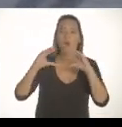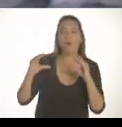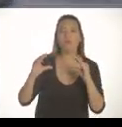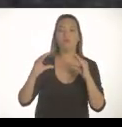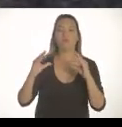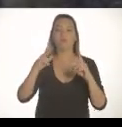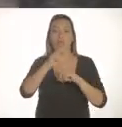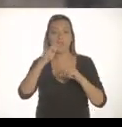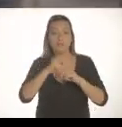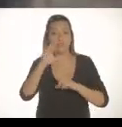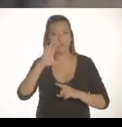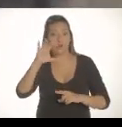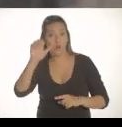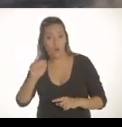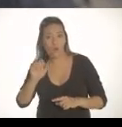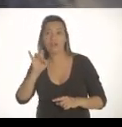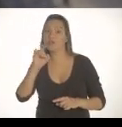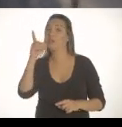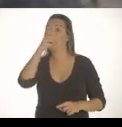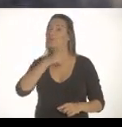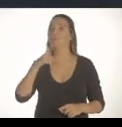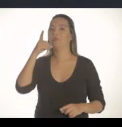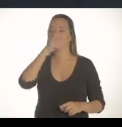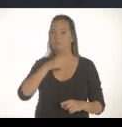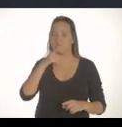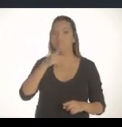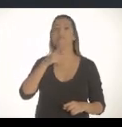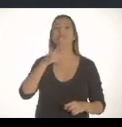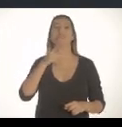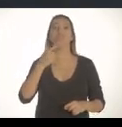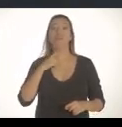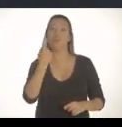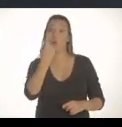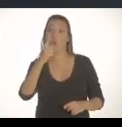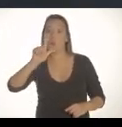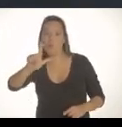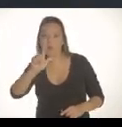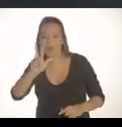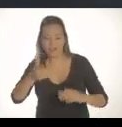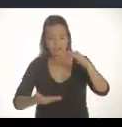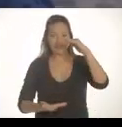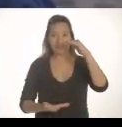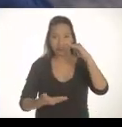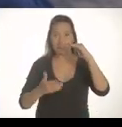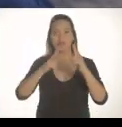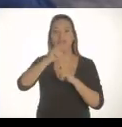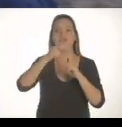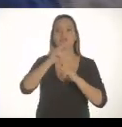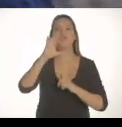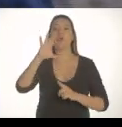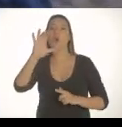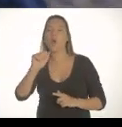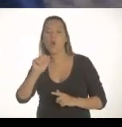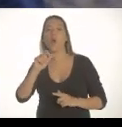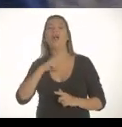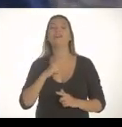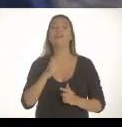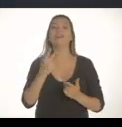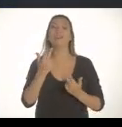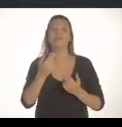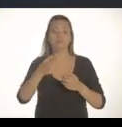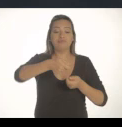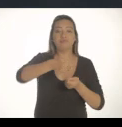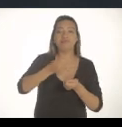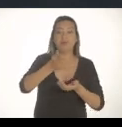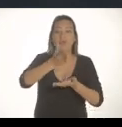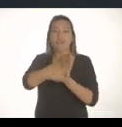da gente, não tinha conforto, não tinha luxo. Só tinha Coca-Cola quando tinha os domingos lá em casa. E aí era uma garrafa de um litro de